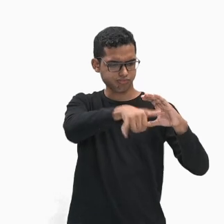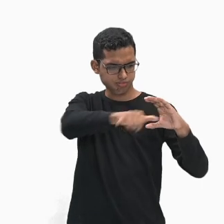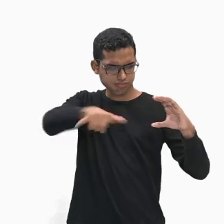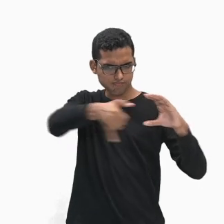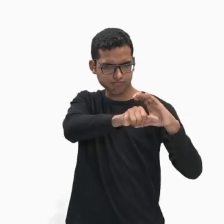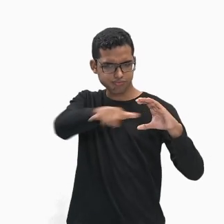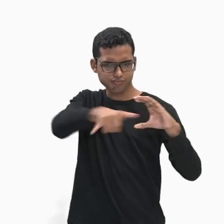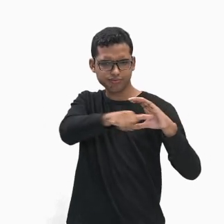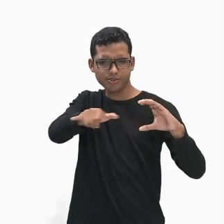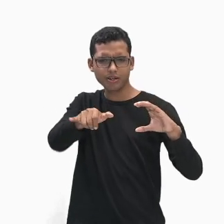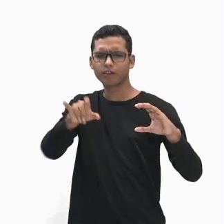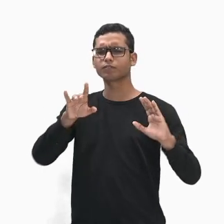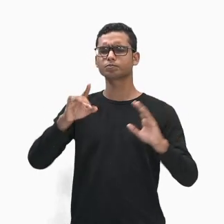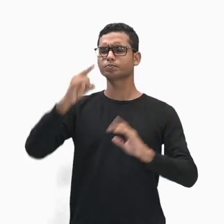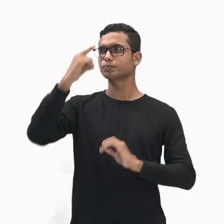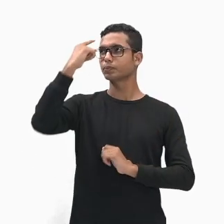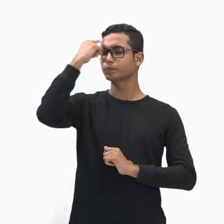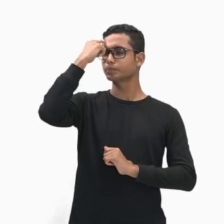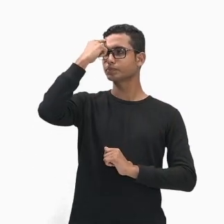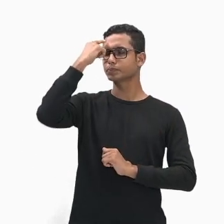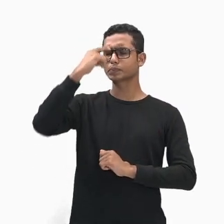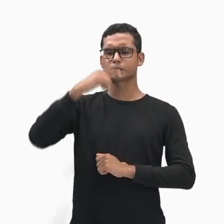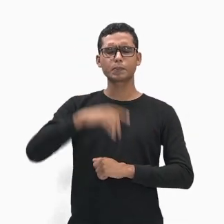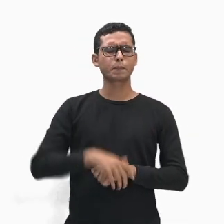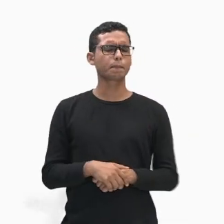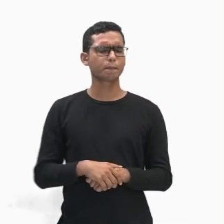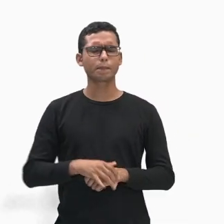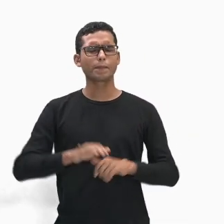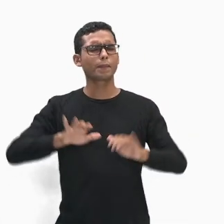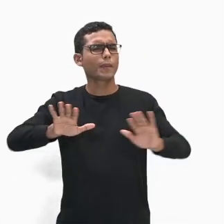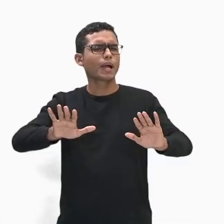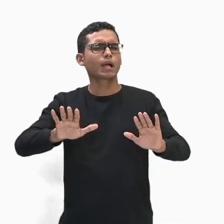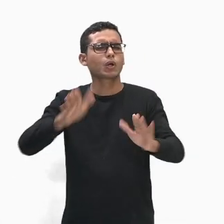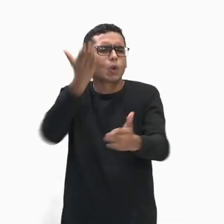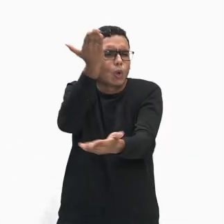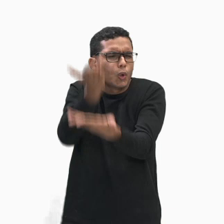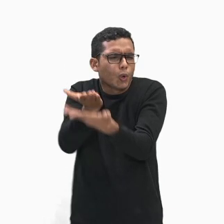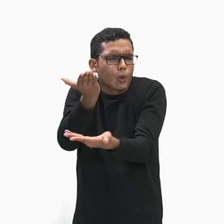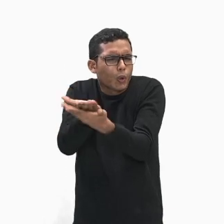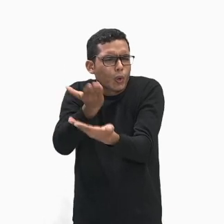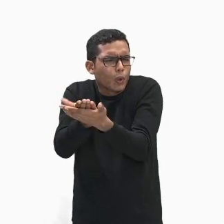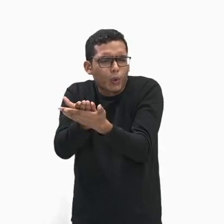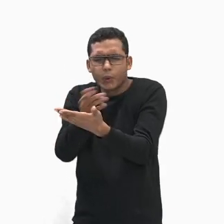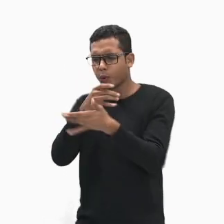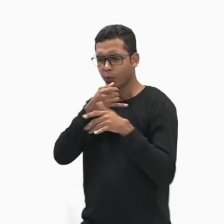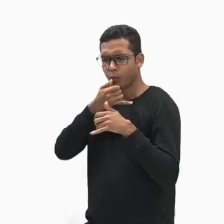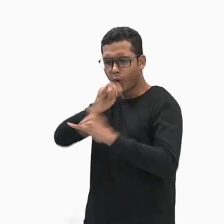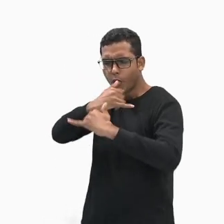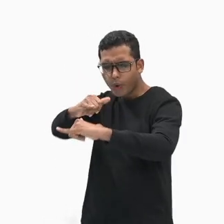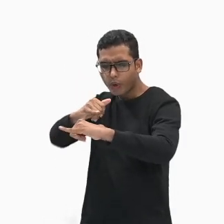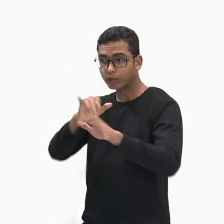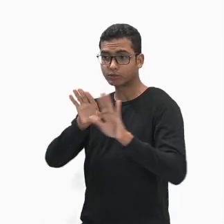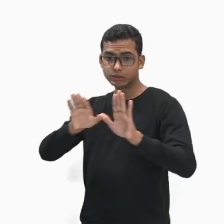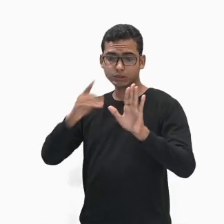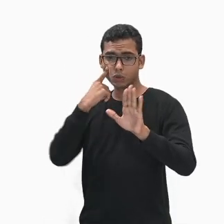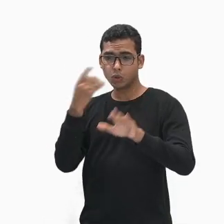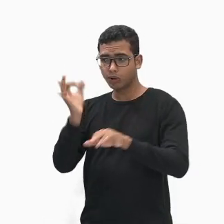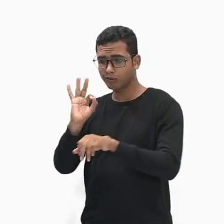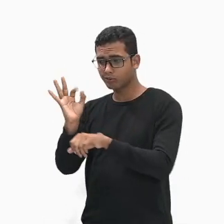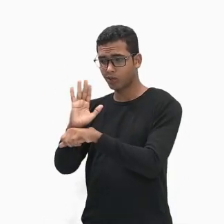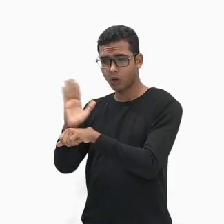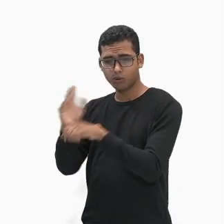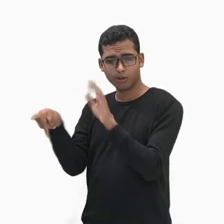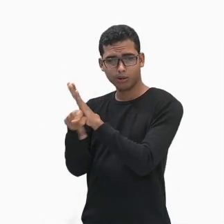pode estar se perguntando, professora, mas como estudar a eletricidade? Porque o vídeo mostrou